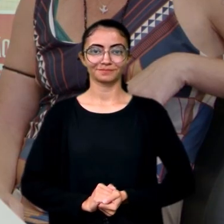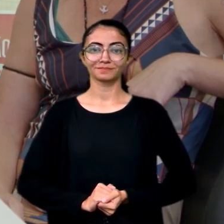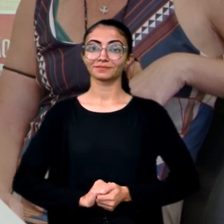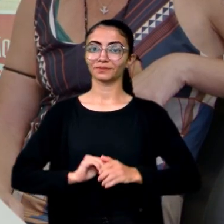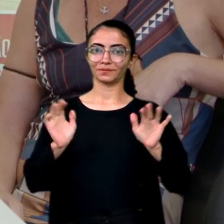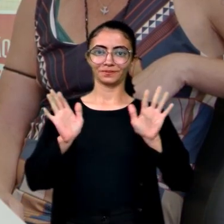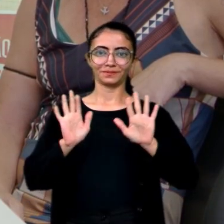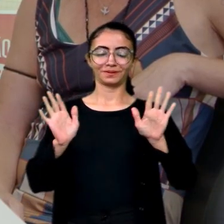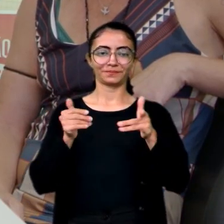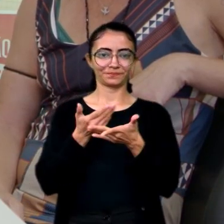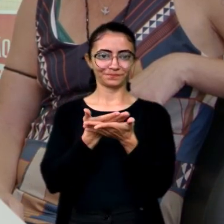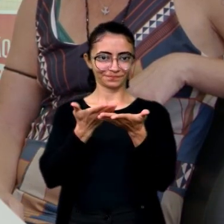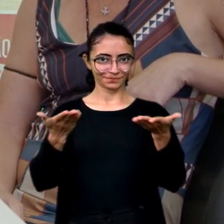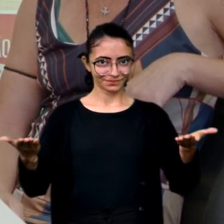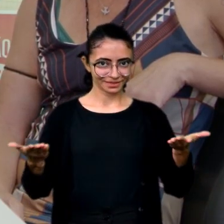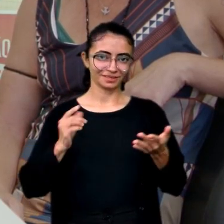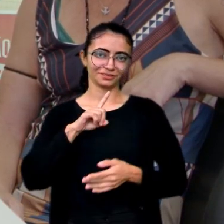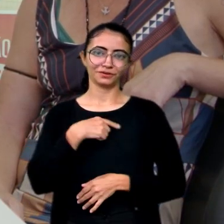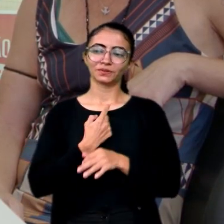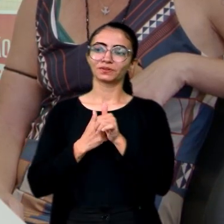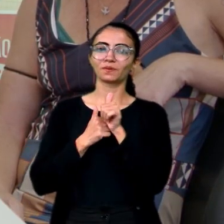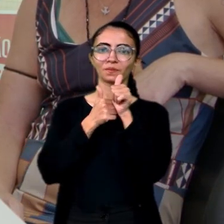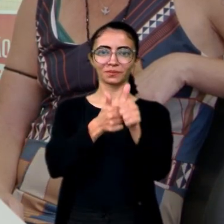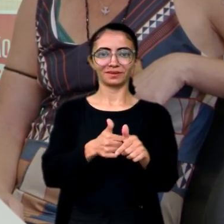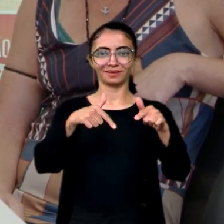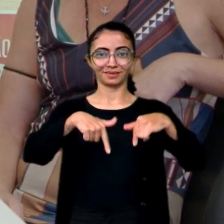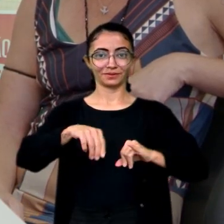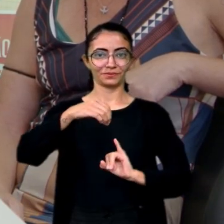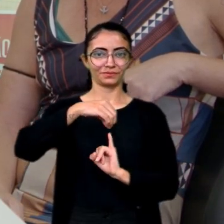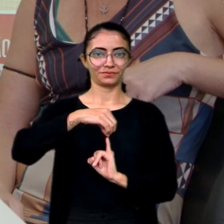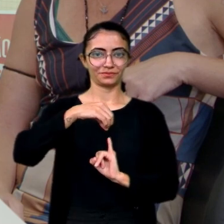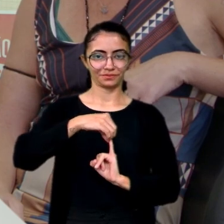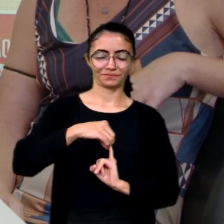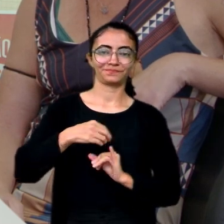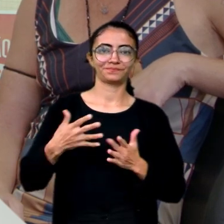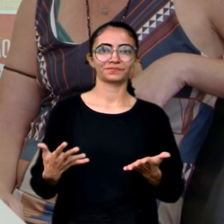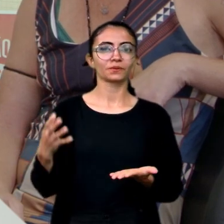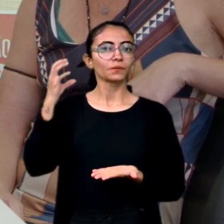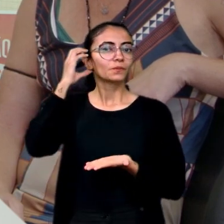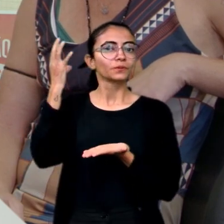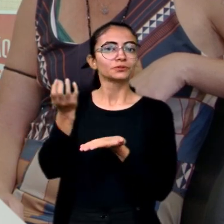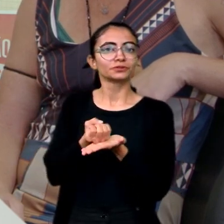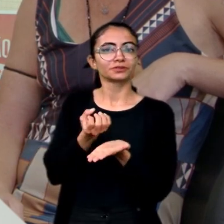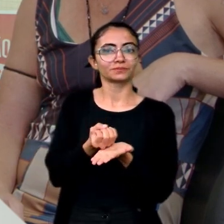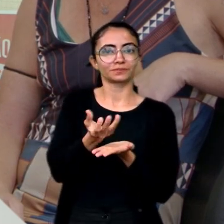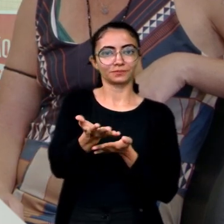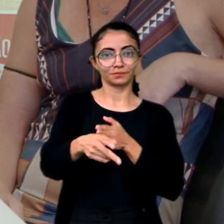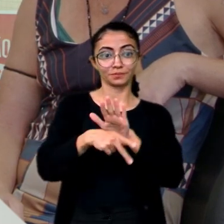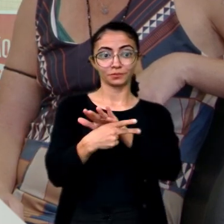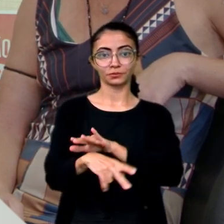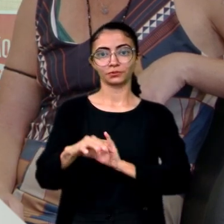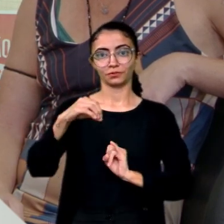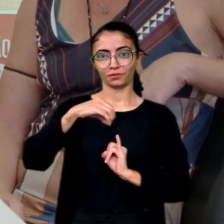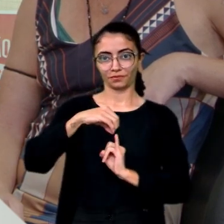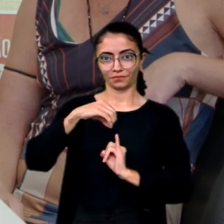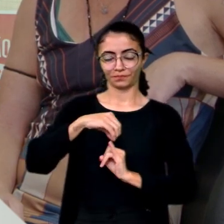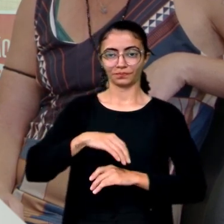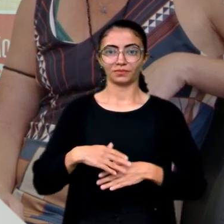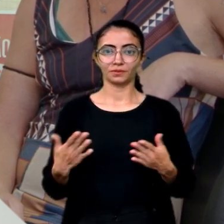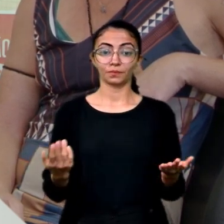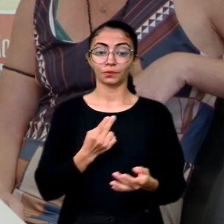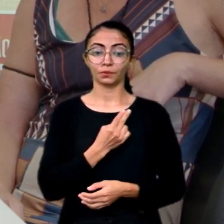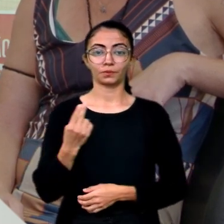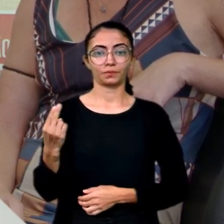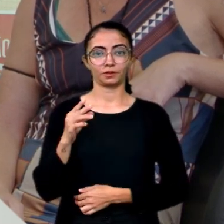Olá a todos vocês que nos acompanham pela Estação IFB, o podcast do Instituto Federal de Brasília. O meu nome é Douglas Vilaça